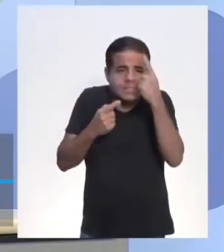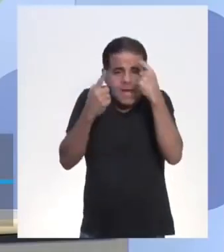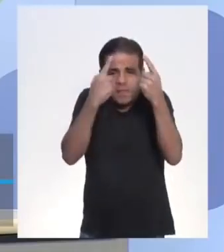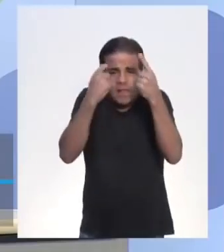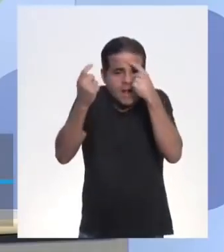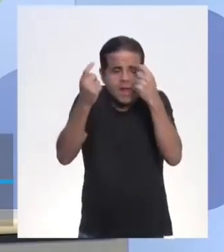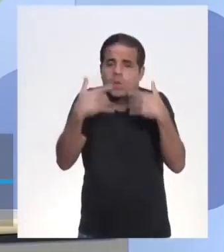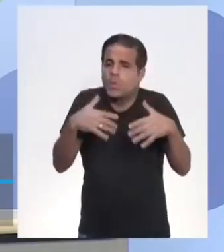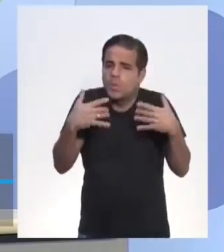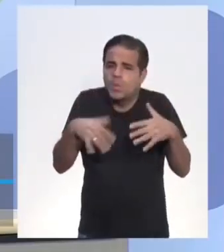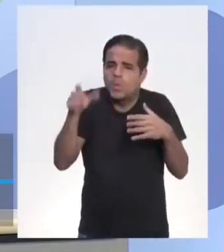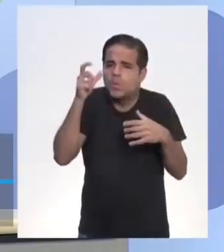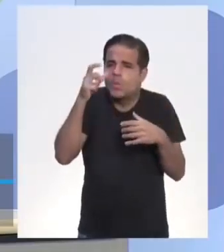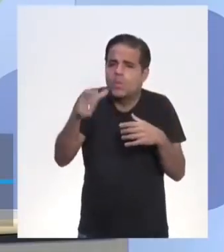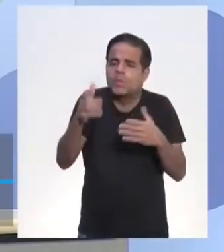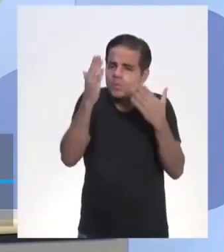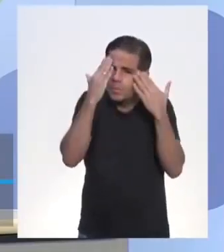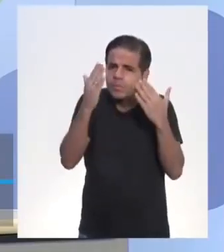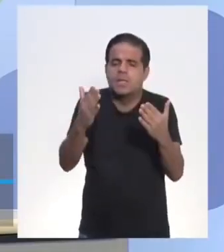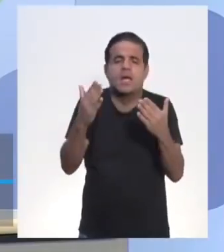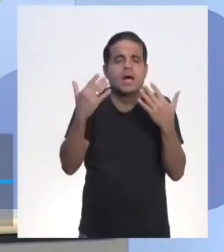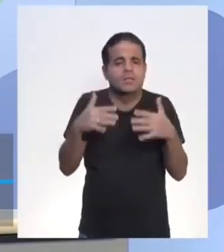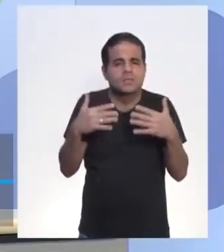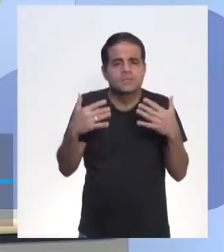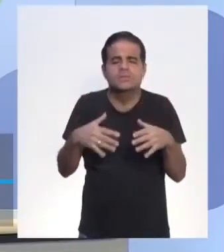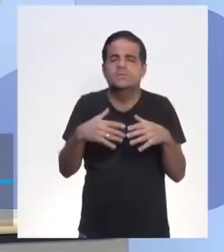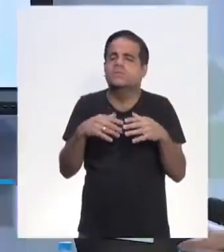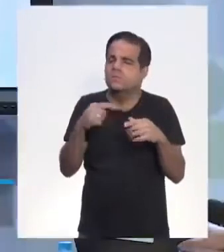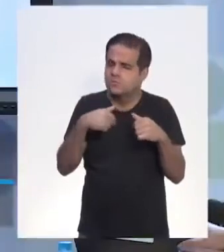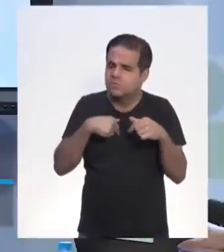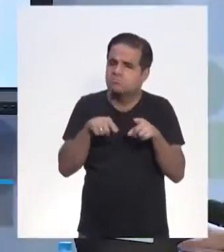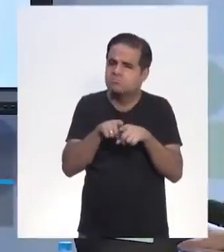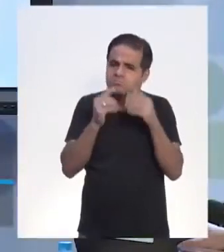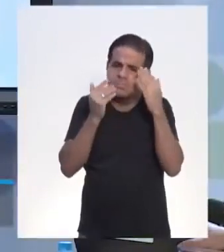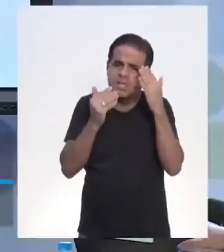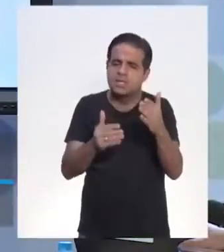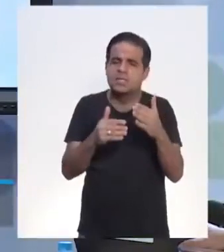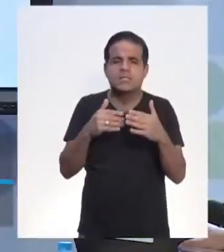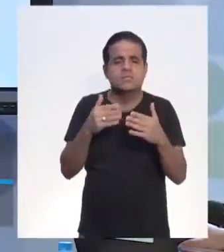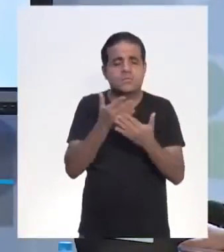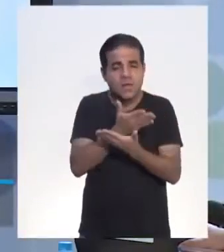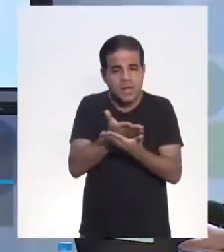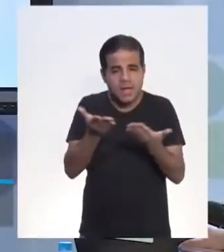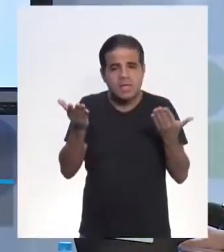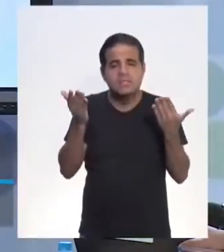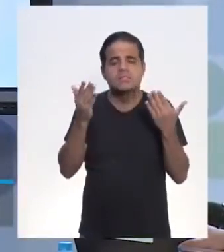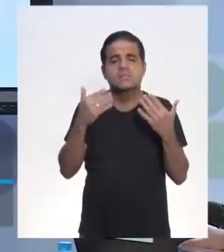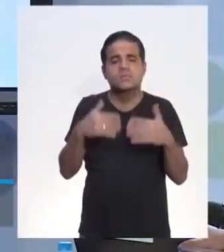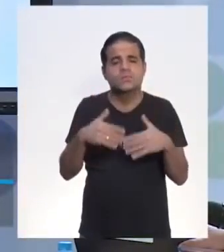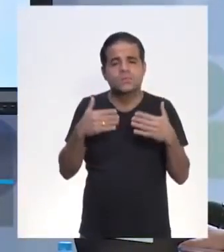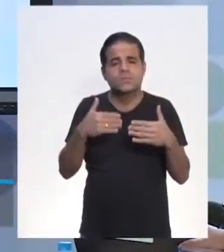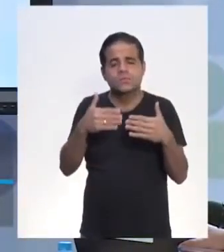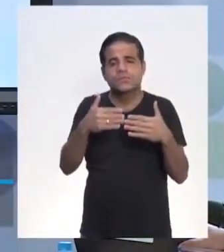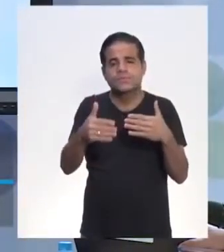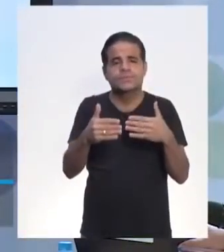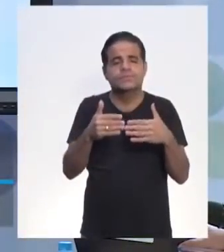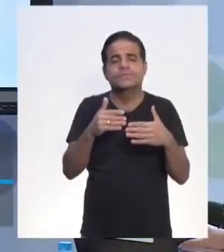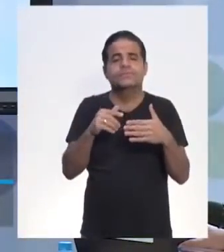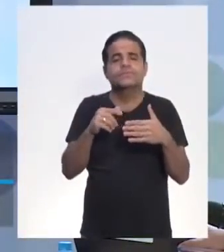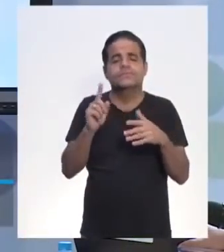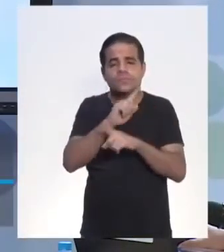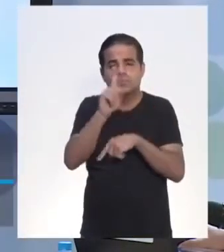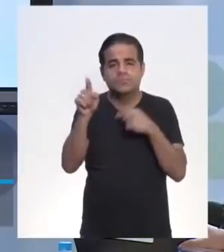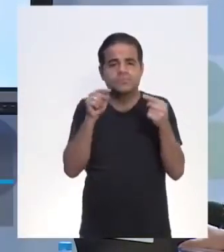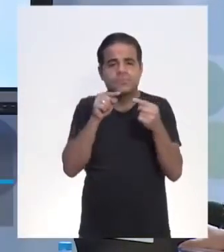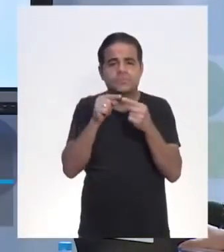achei muito interessante muito obrigado mesmo Sim eu também agradeço a gente porque são essas e como um dos objetivos da aula